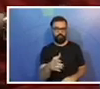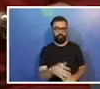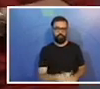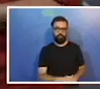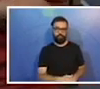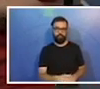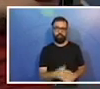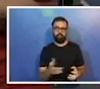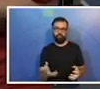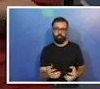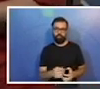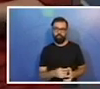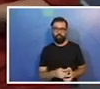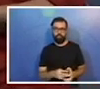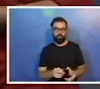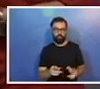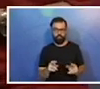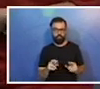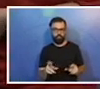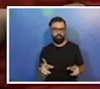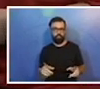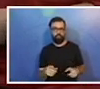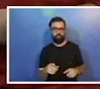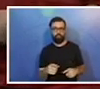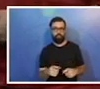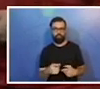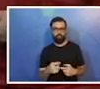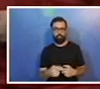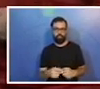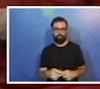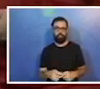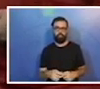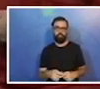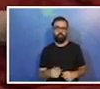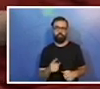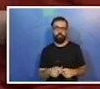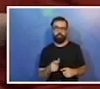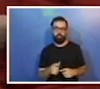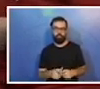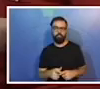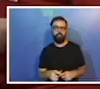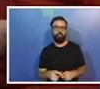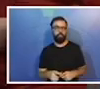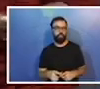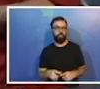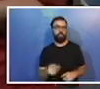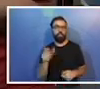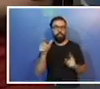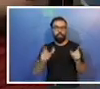No entanto, por diferentes razões, muitas pessoas desistem de